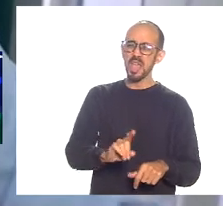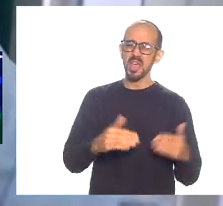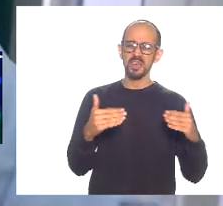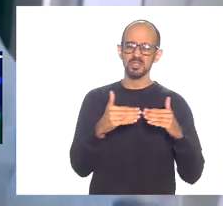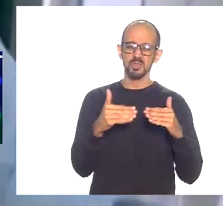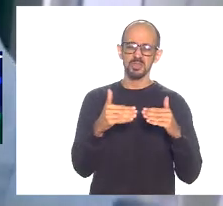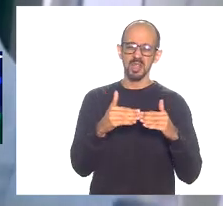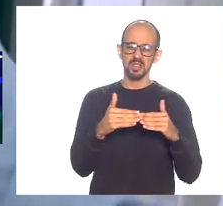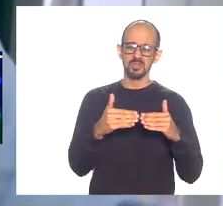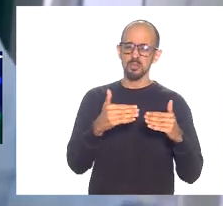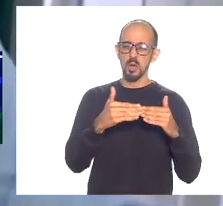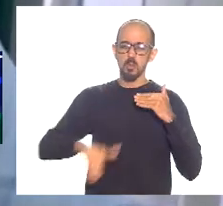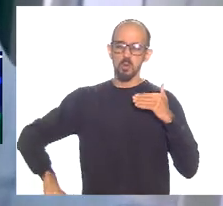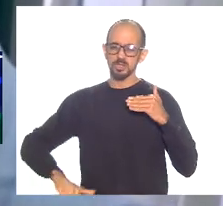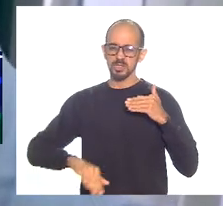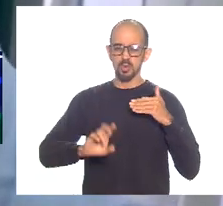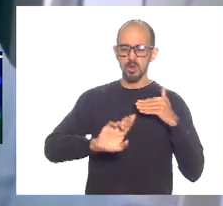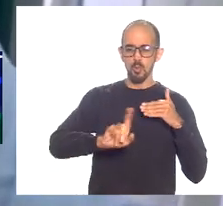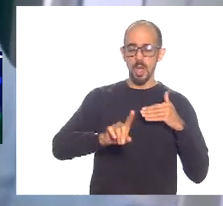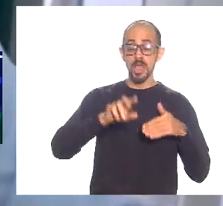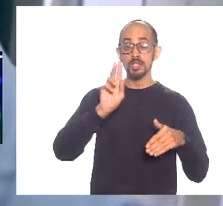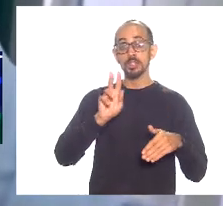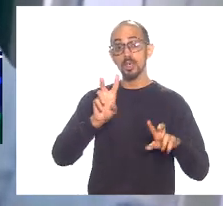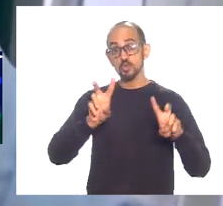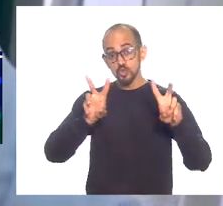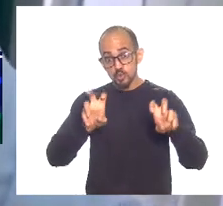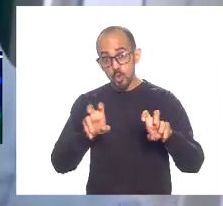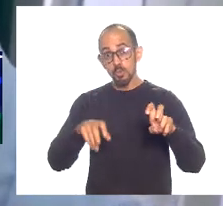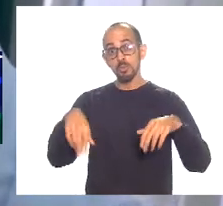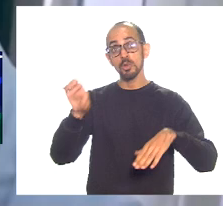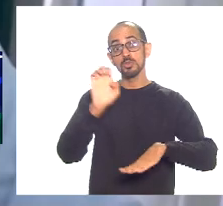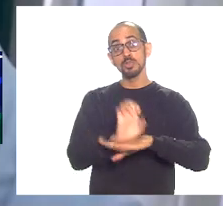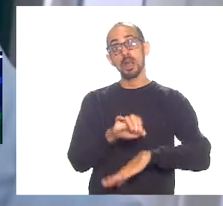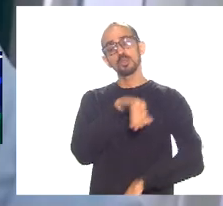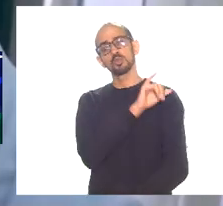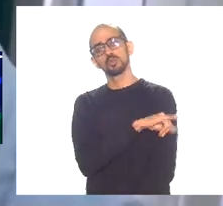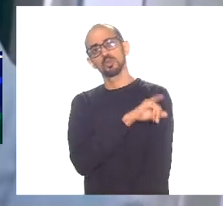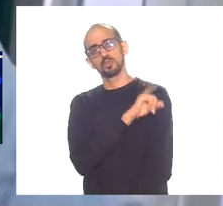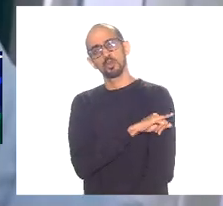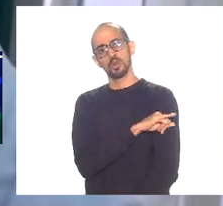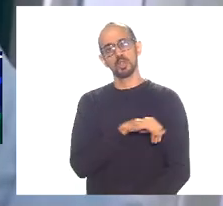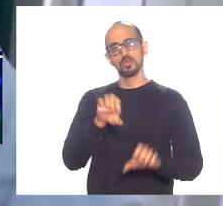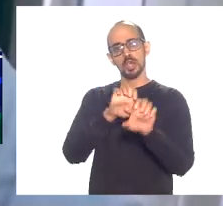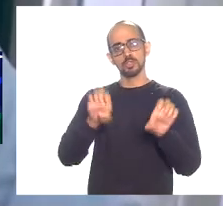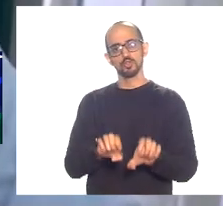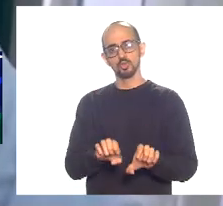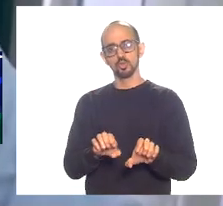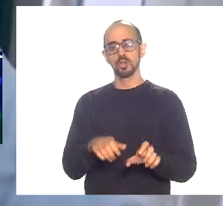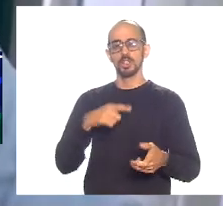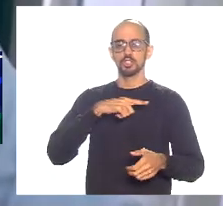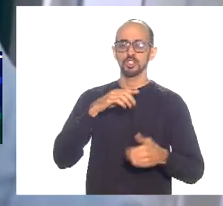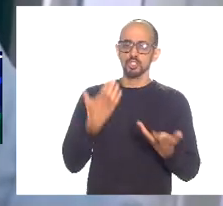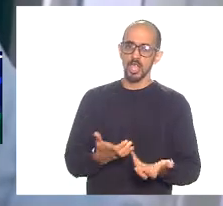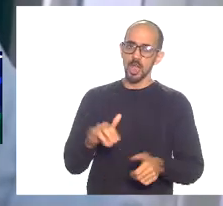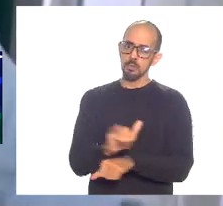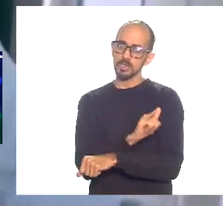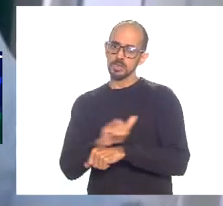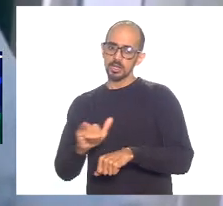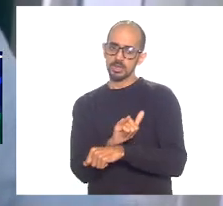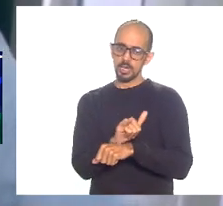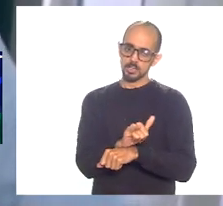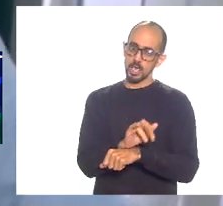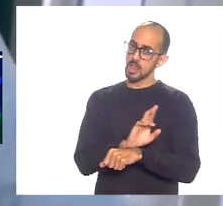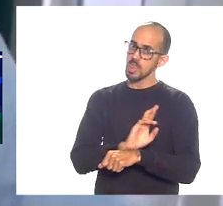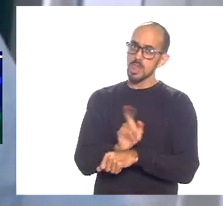situação é uma discussão sobre o Rio de Janeiro e como que a gente quer estruturar o projeto estratégico de novembro e Janeiro